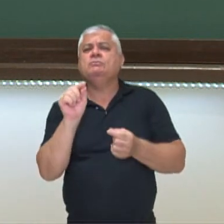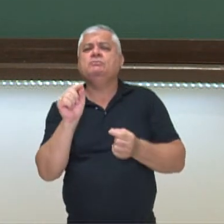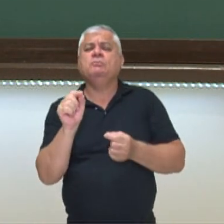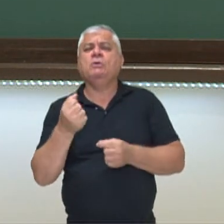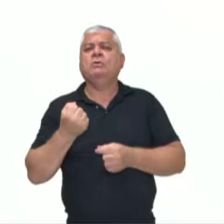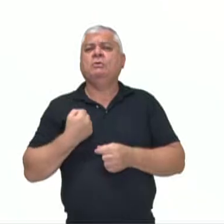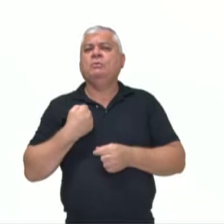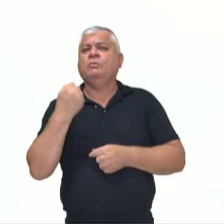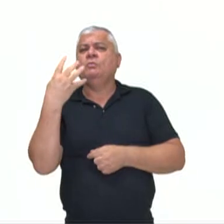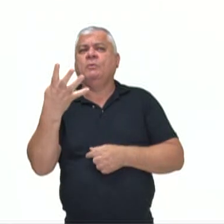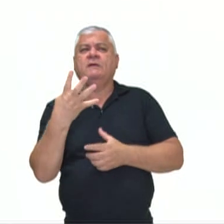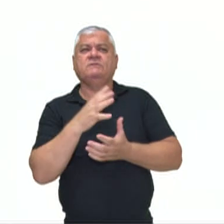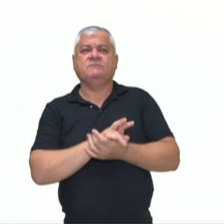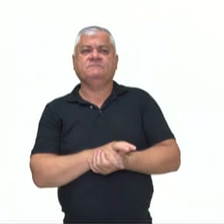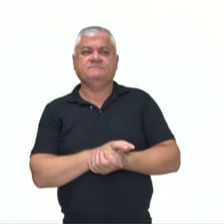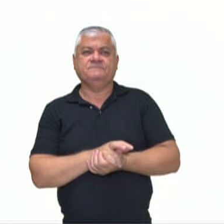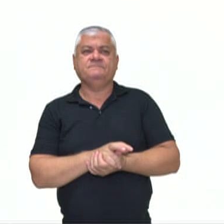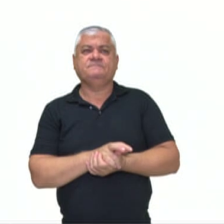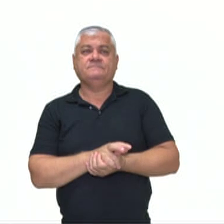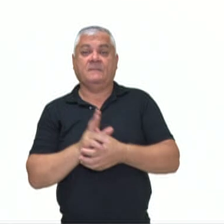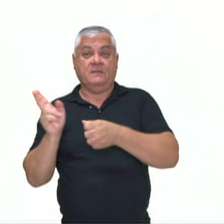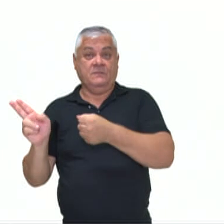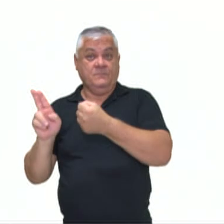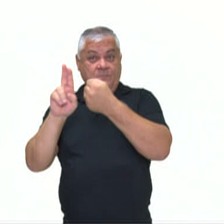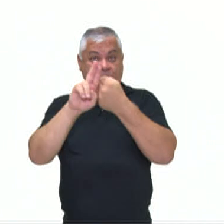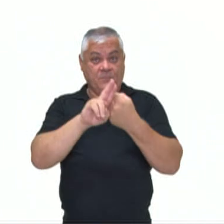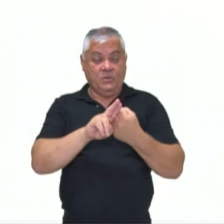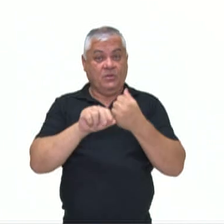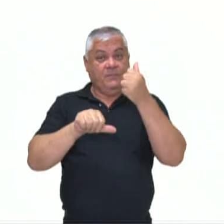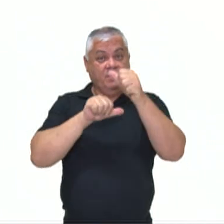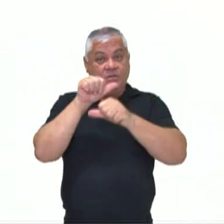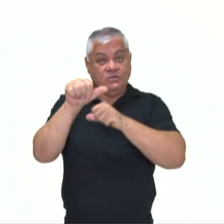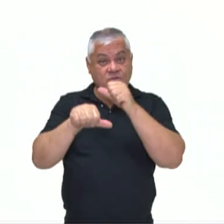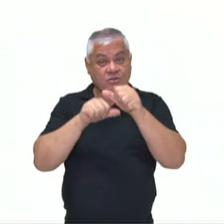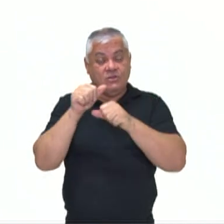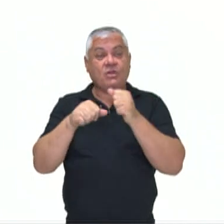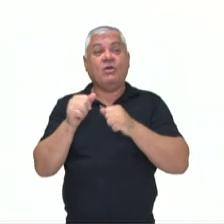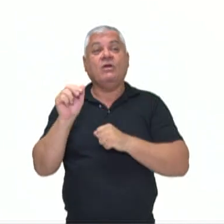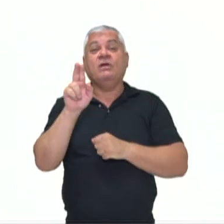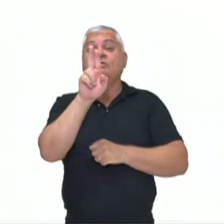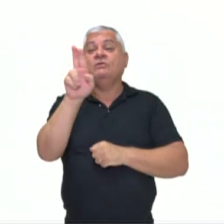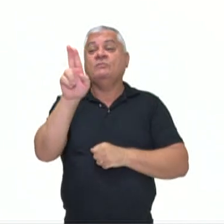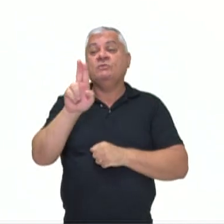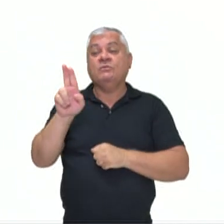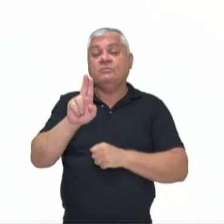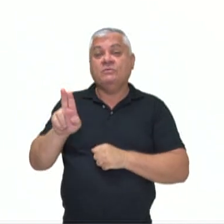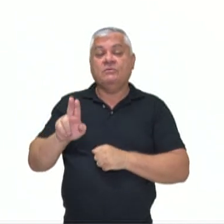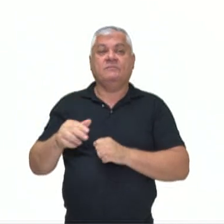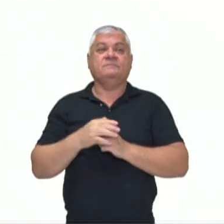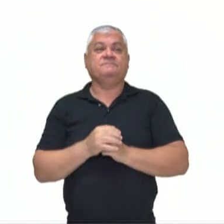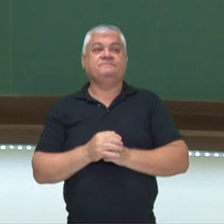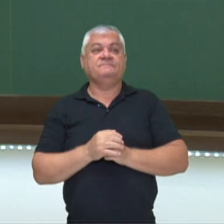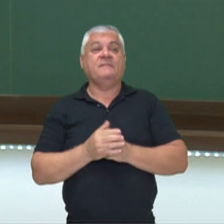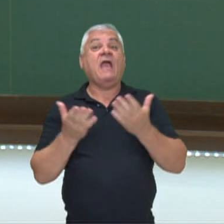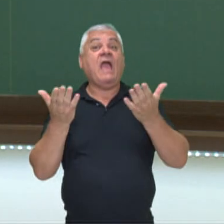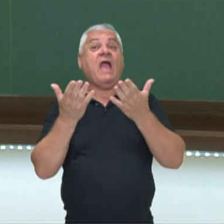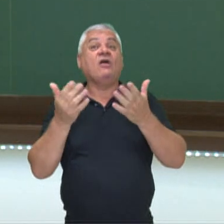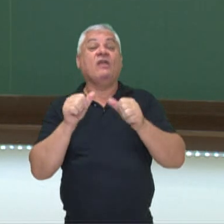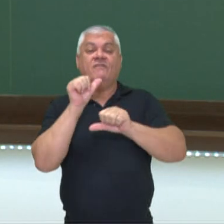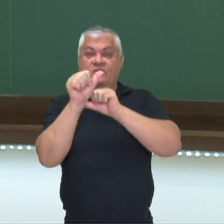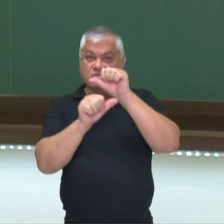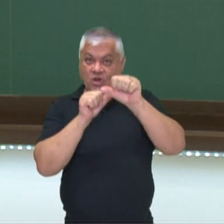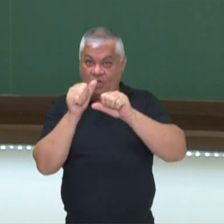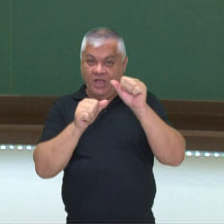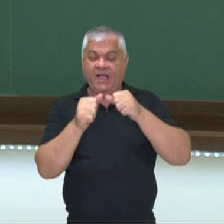4? Cambia os pronomes personais por el sujeito correspondente de la caja. Então, vocês vão mudar, trocar os